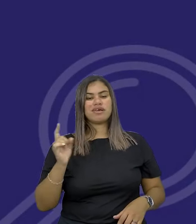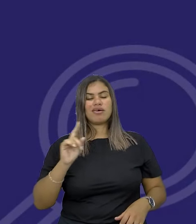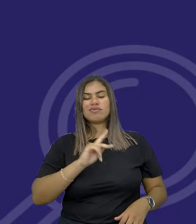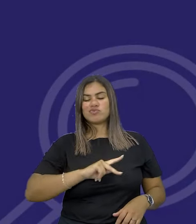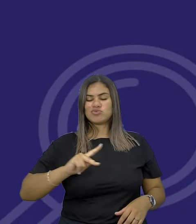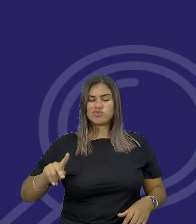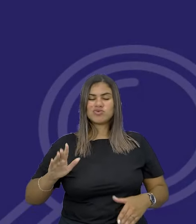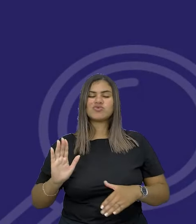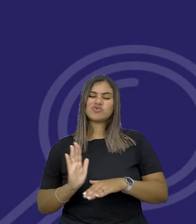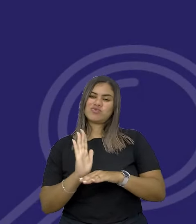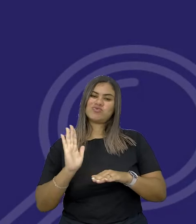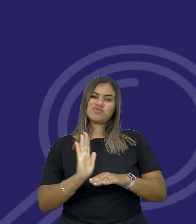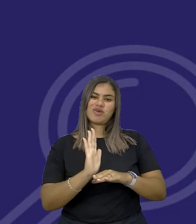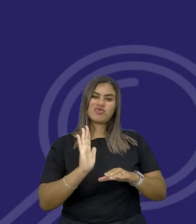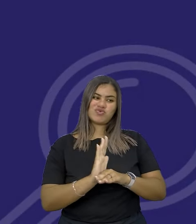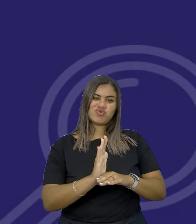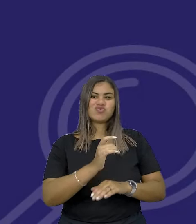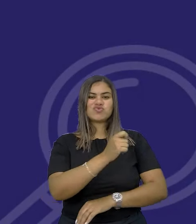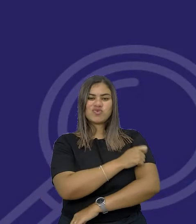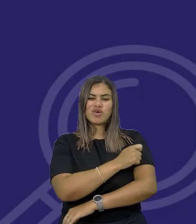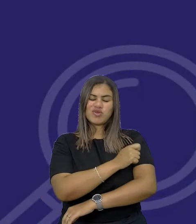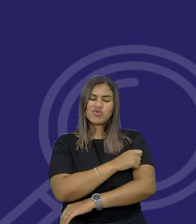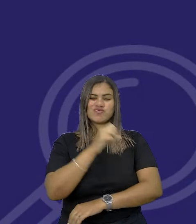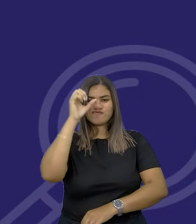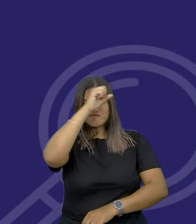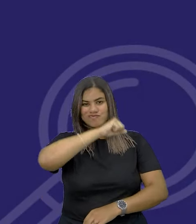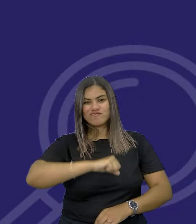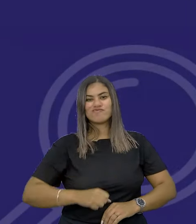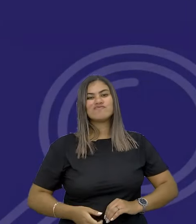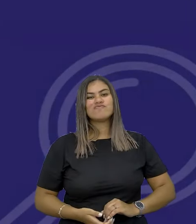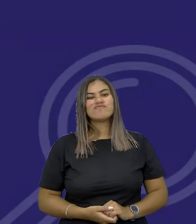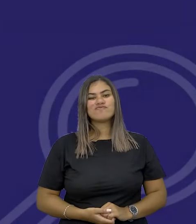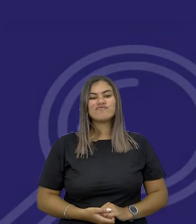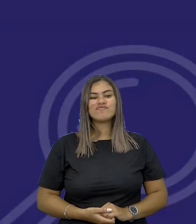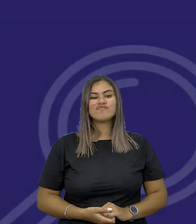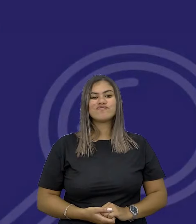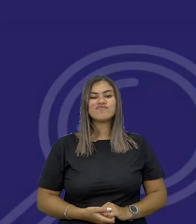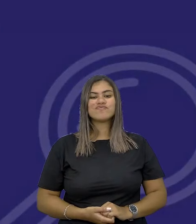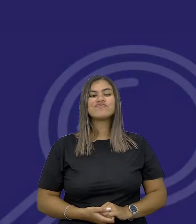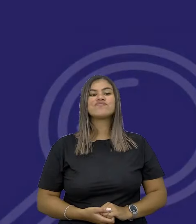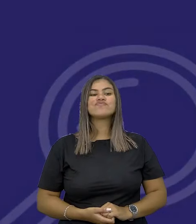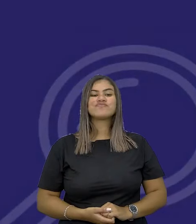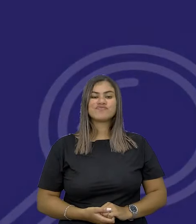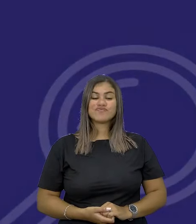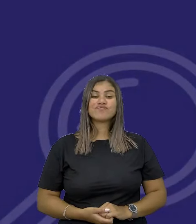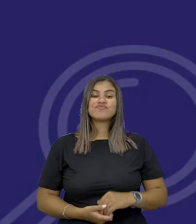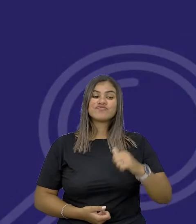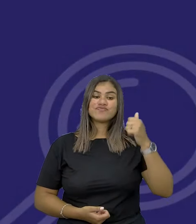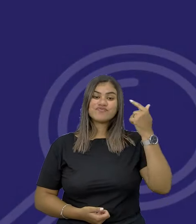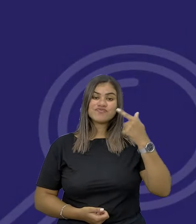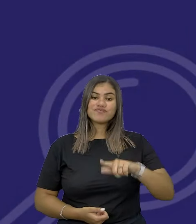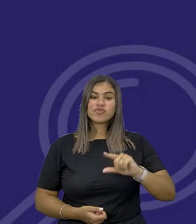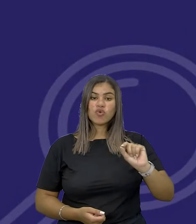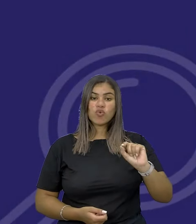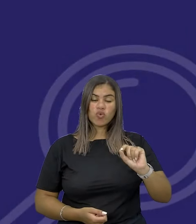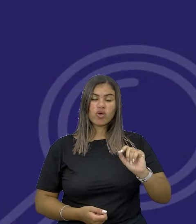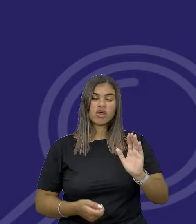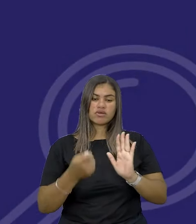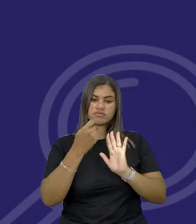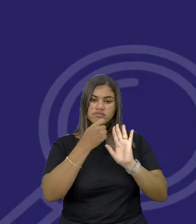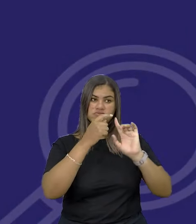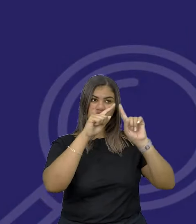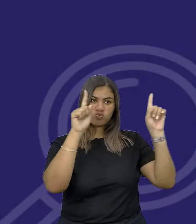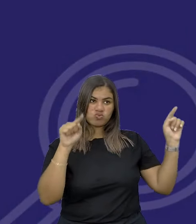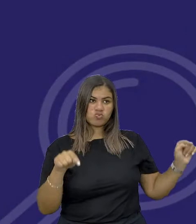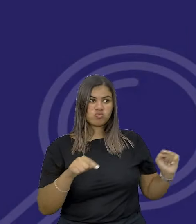vai auxiliar o estudante na busca de um aprendizado. E, por final, nós vamos fazer o registro das soluções na lousa, né? A